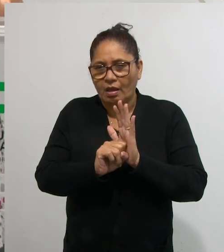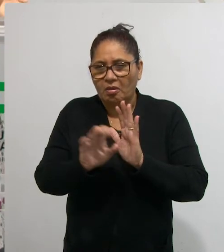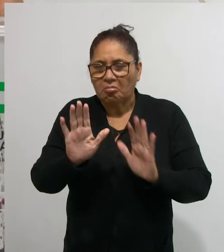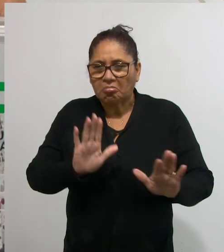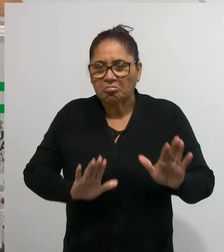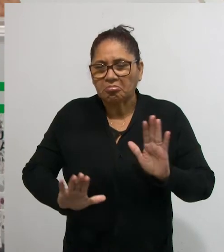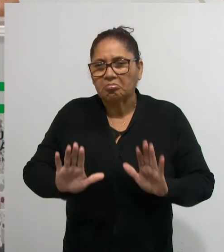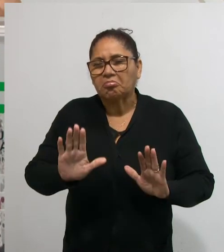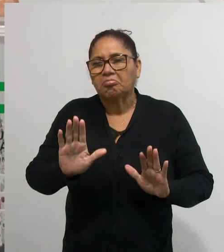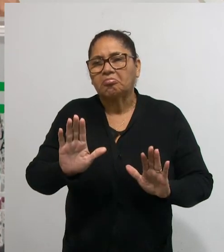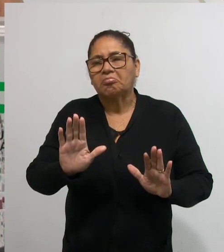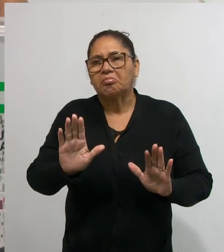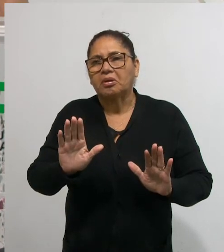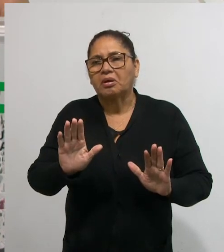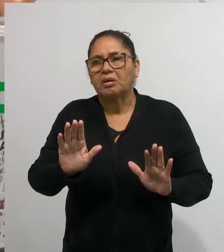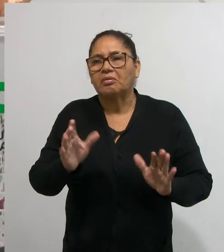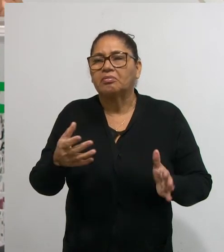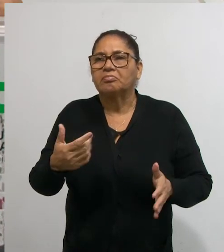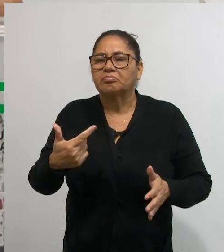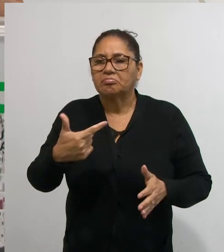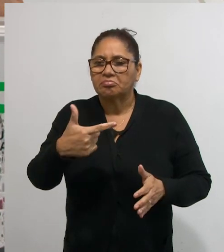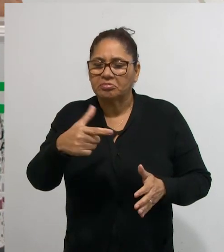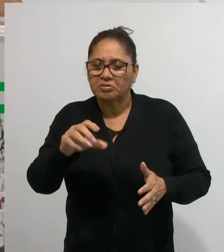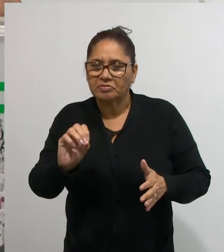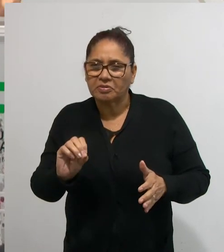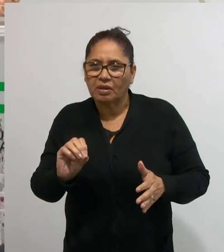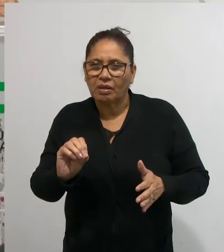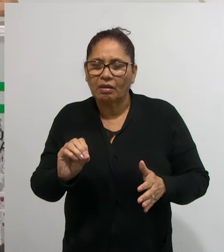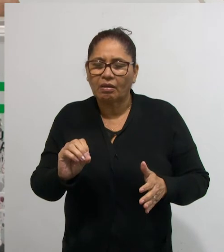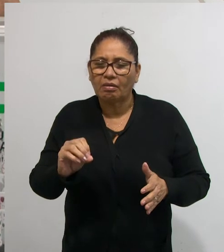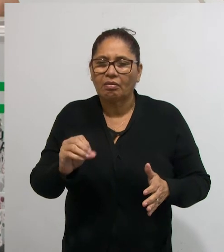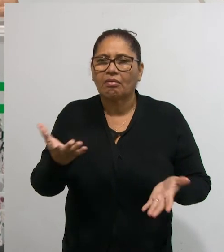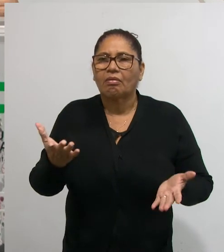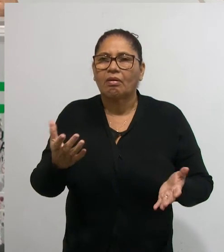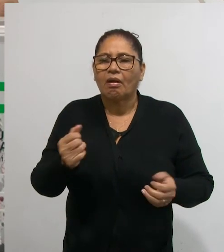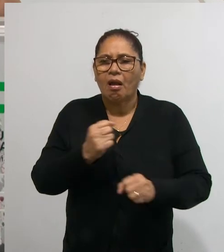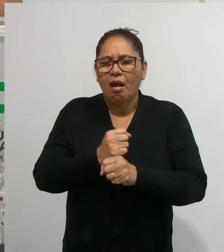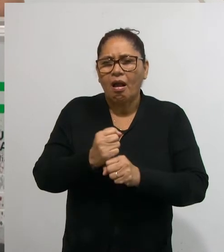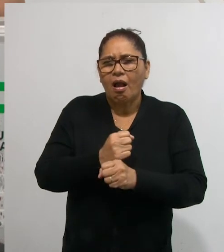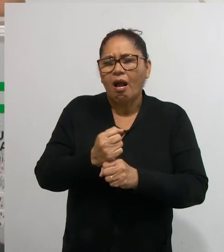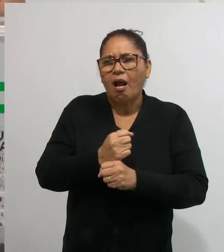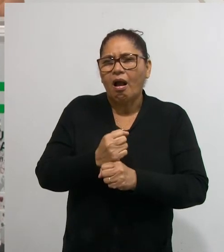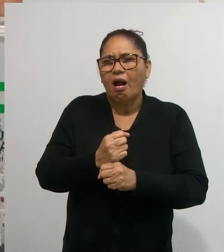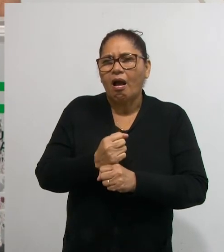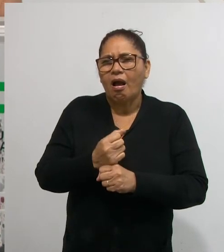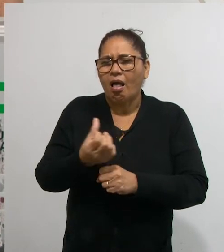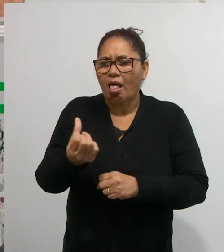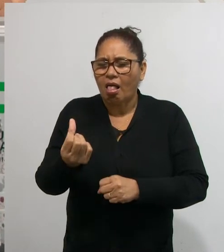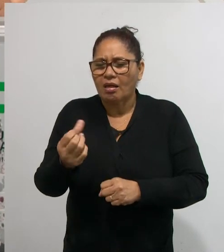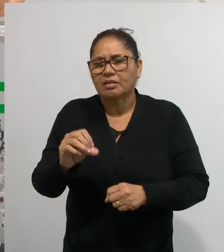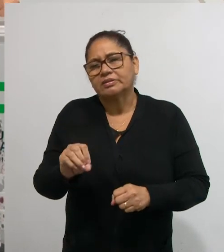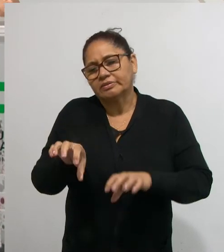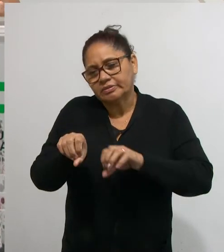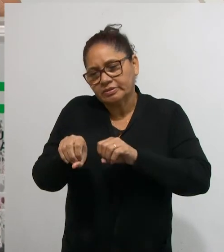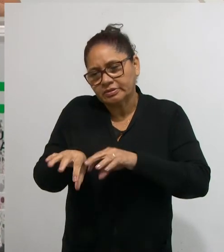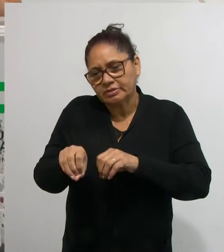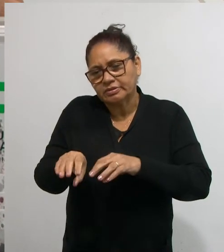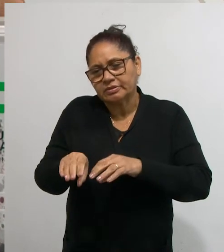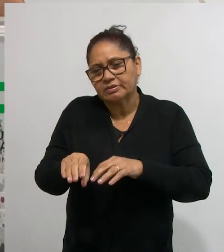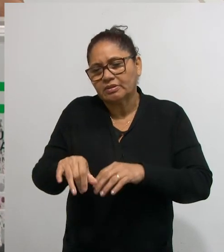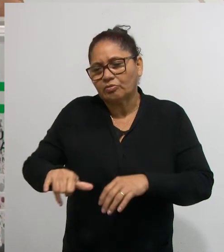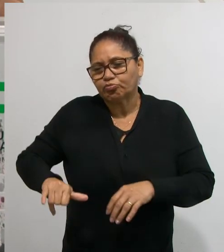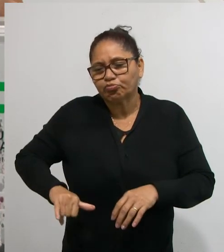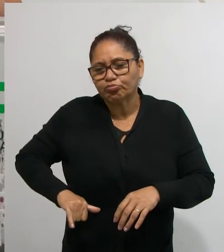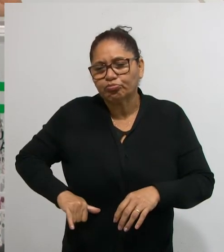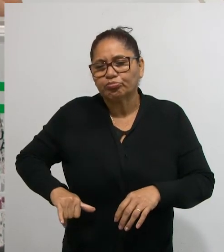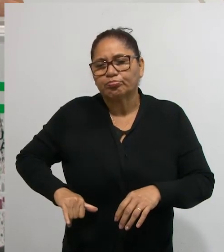da década do século XX, a partir, né, dos anos 60, pós-guerra, a gente começou a entender que é uma educação que começou